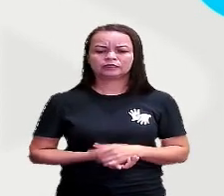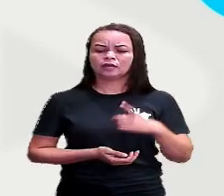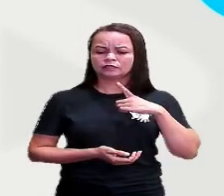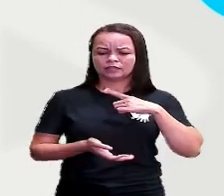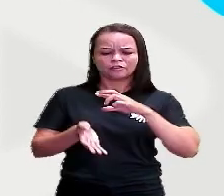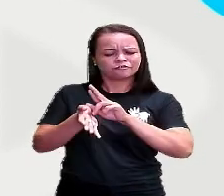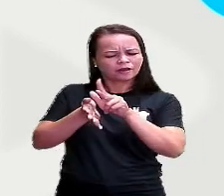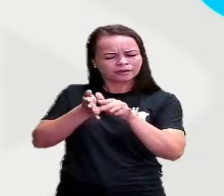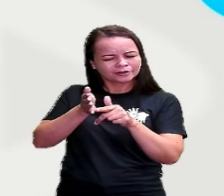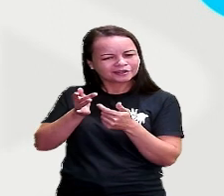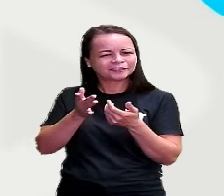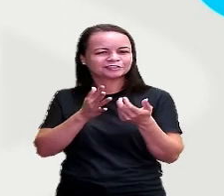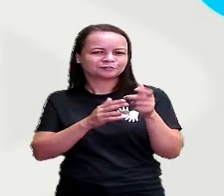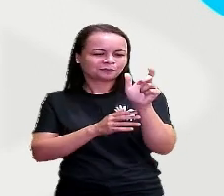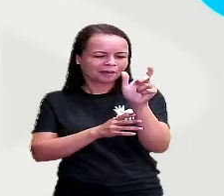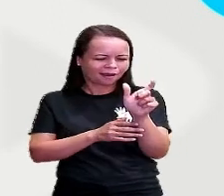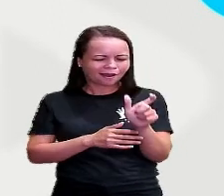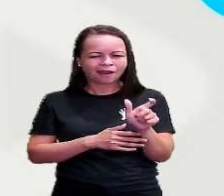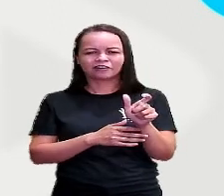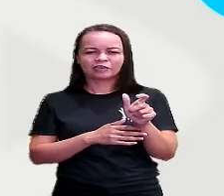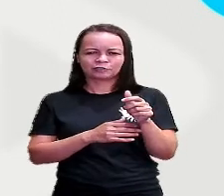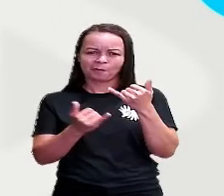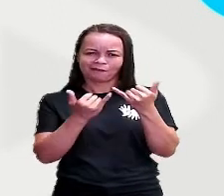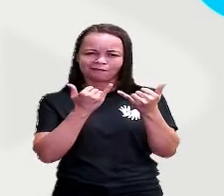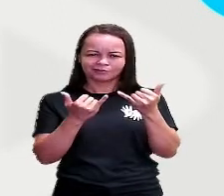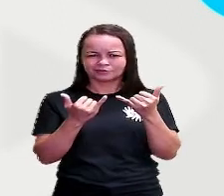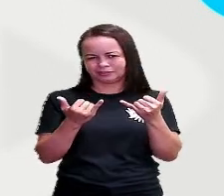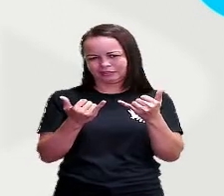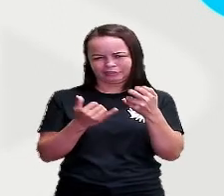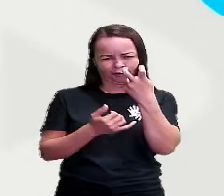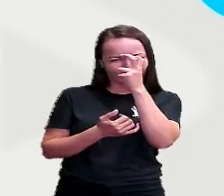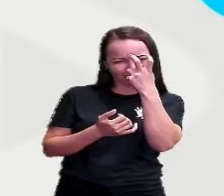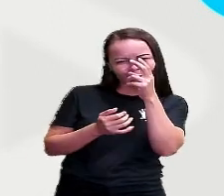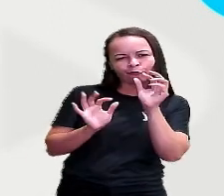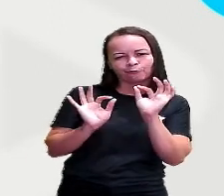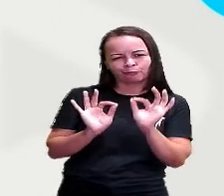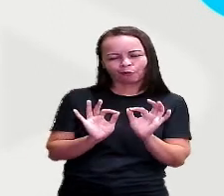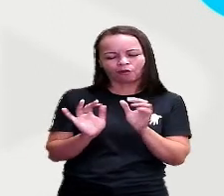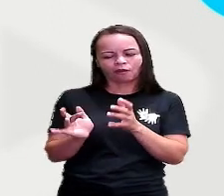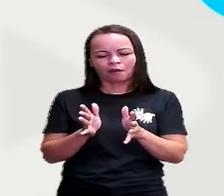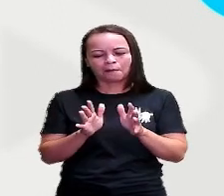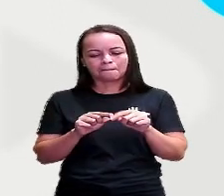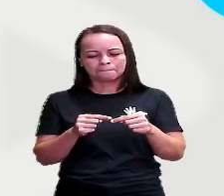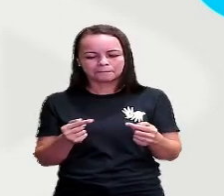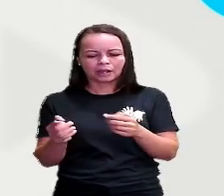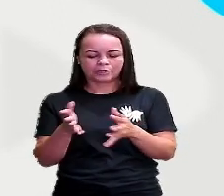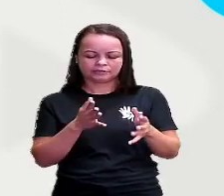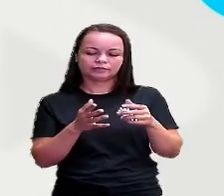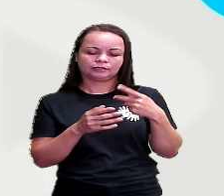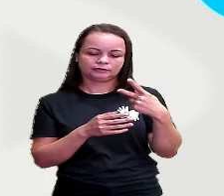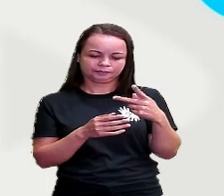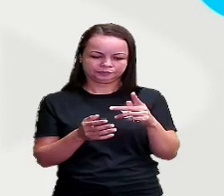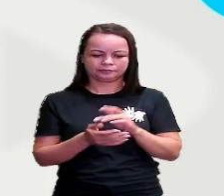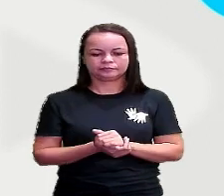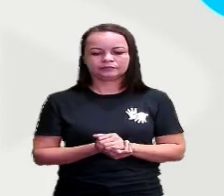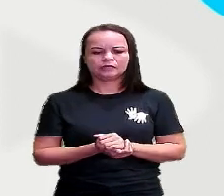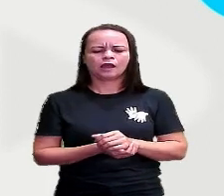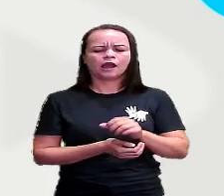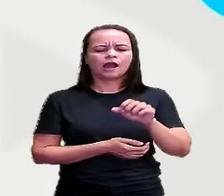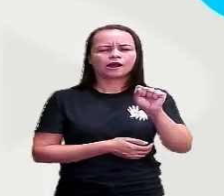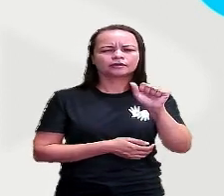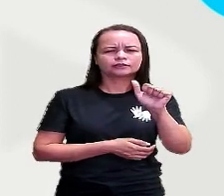palavras parecidas, até a gente se confunde um pouco, mas todas elas têm sílaba tônica diferente. Então, a